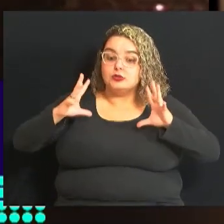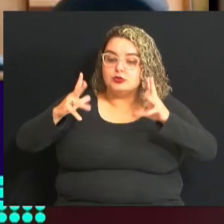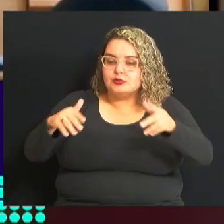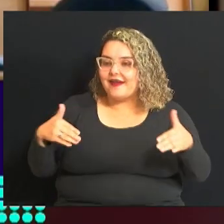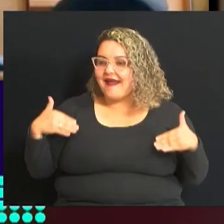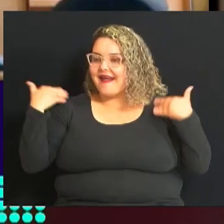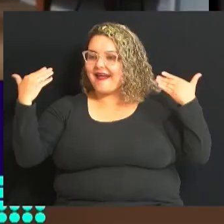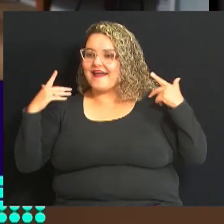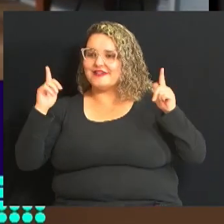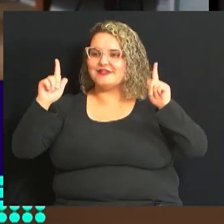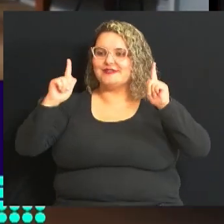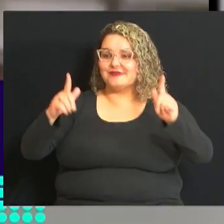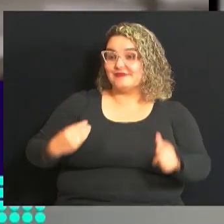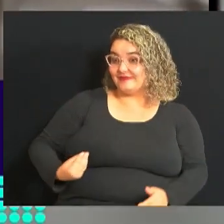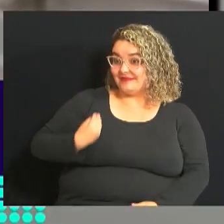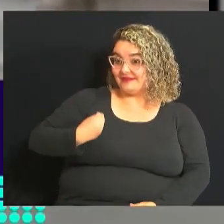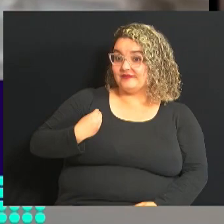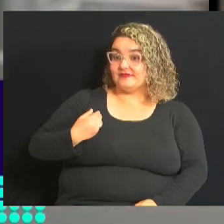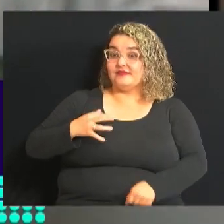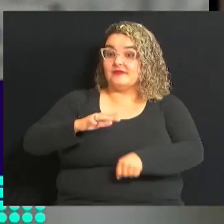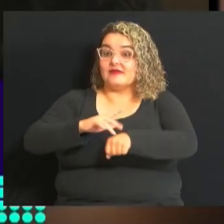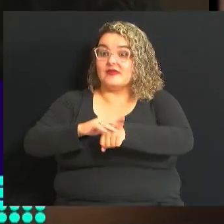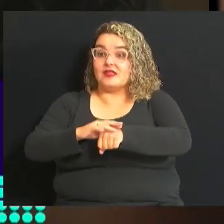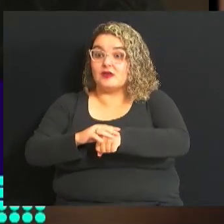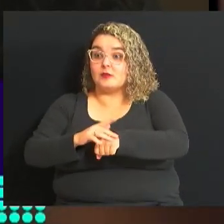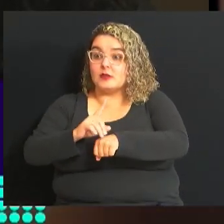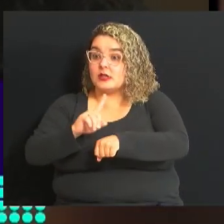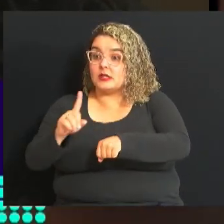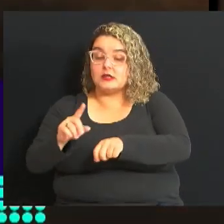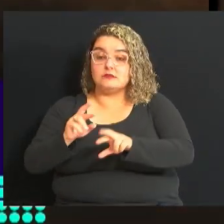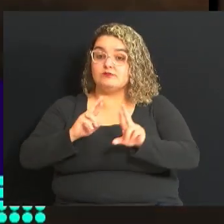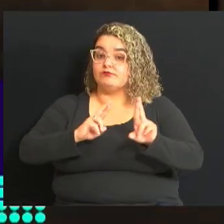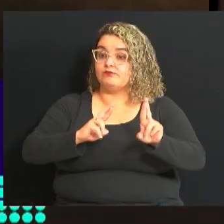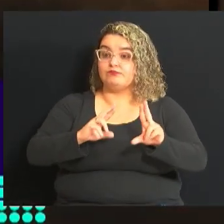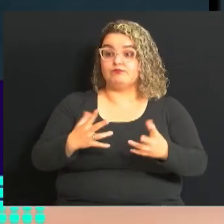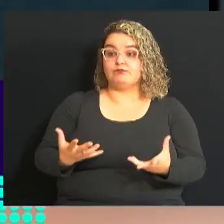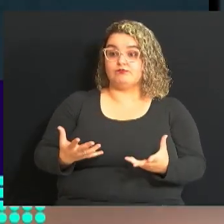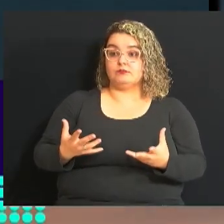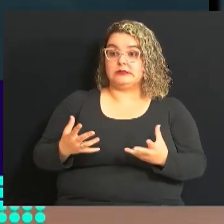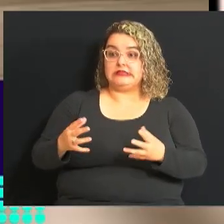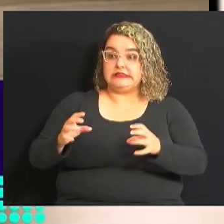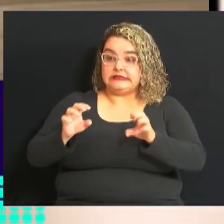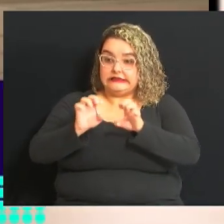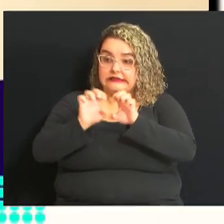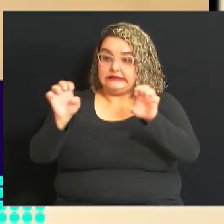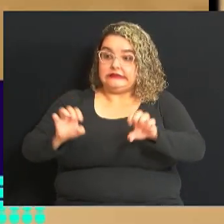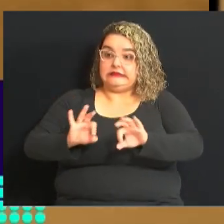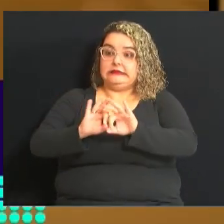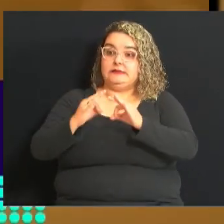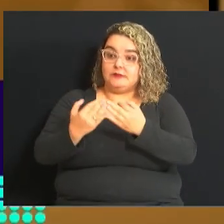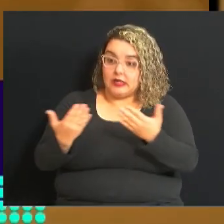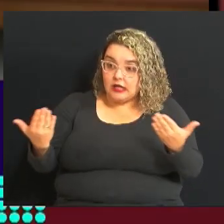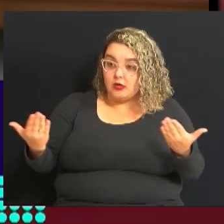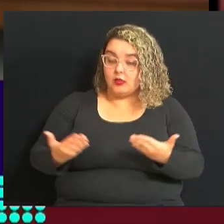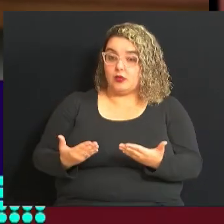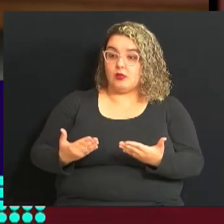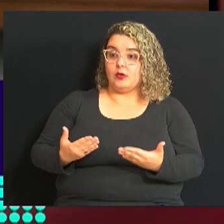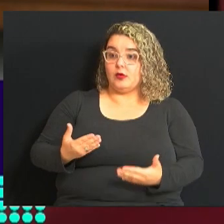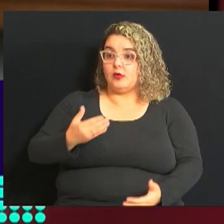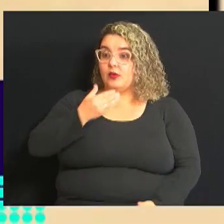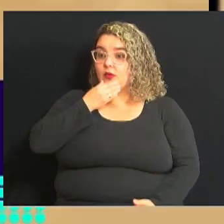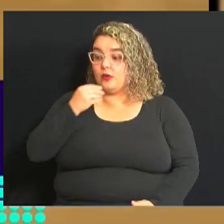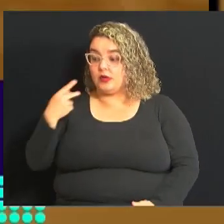curtir a vida, uma doença inesperada pode abalar toda a estrutura familiar. Agora, ele e o pai